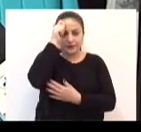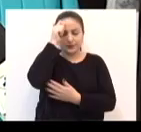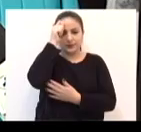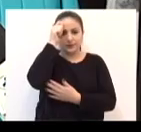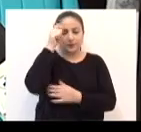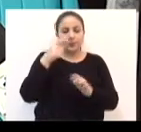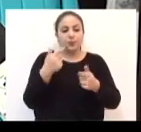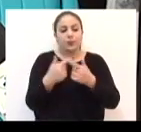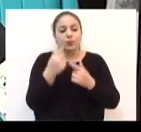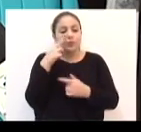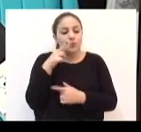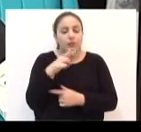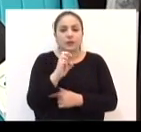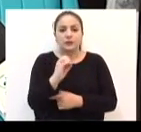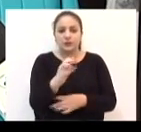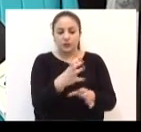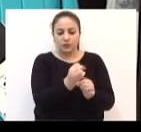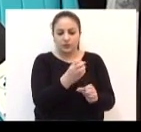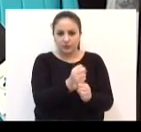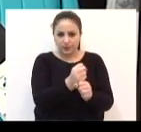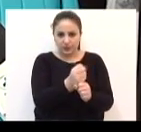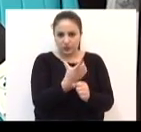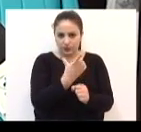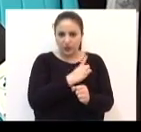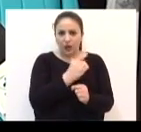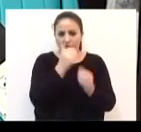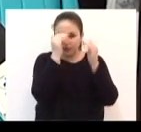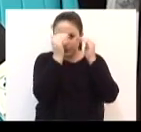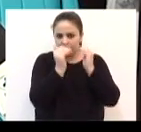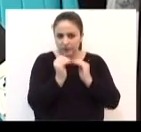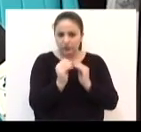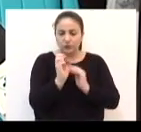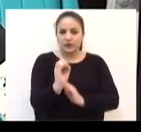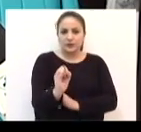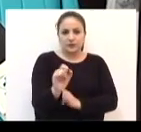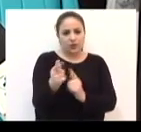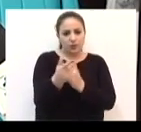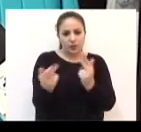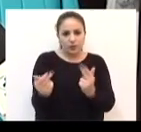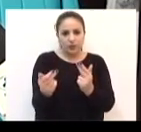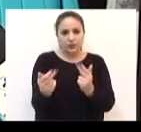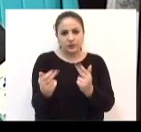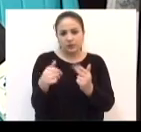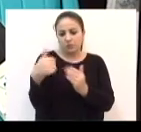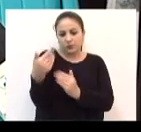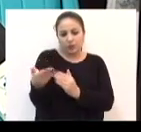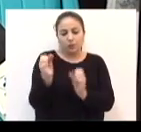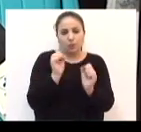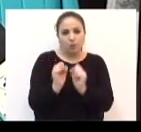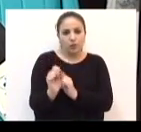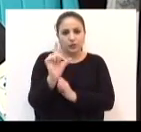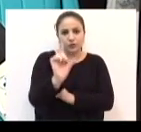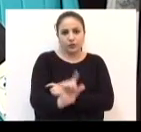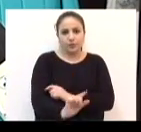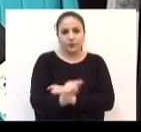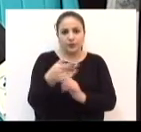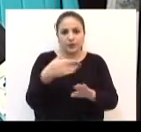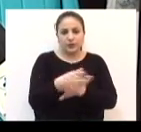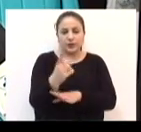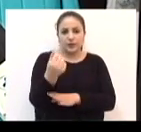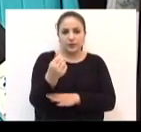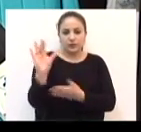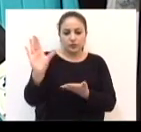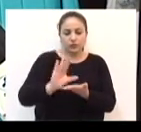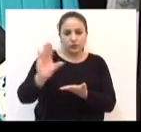de verificar se o orçamento está se cumprindo, se por algum fator externo possa estar reduzindo a entrada de recursos,